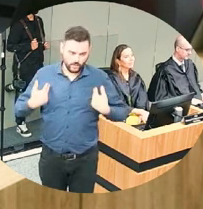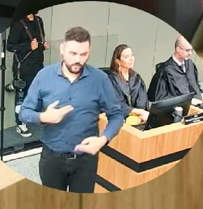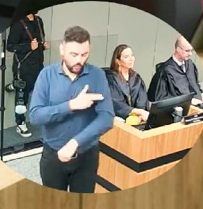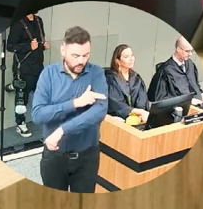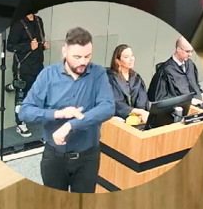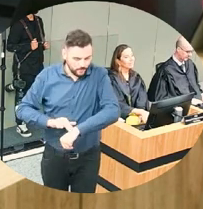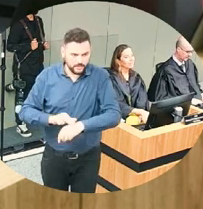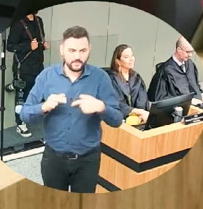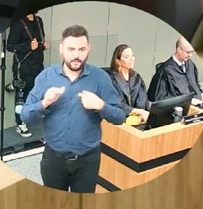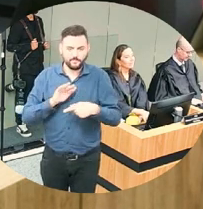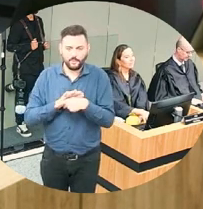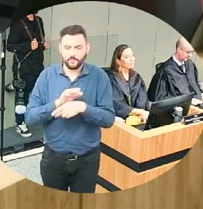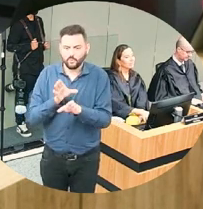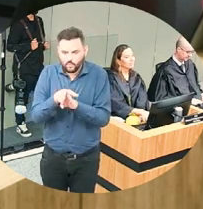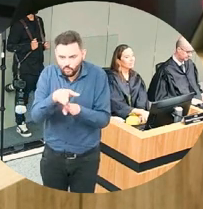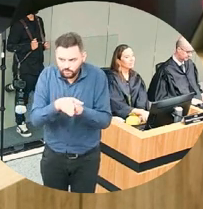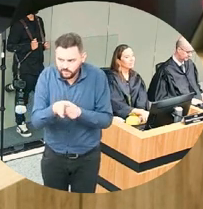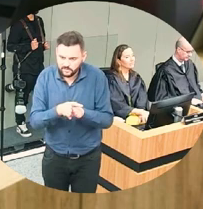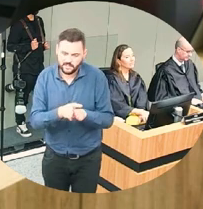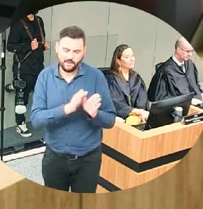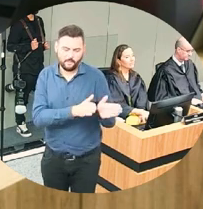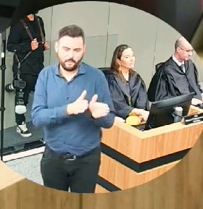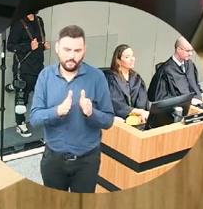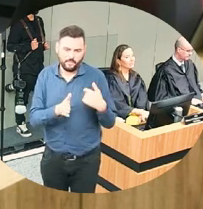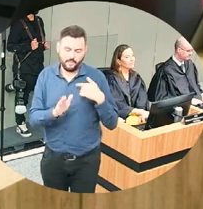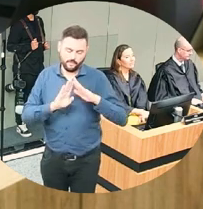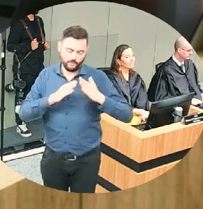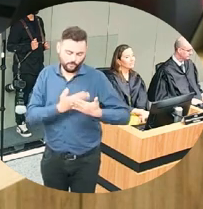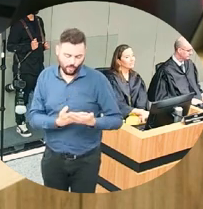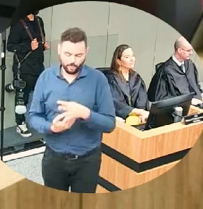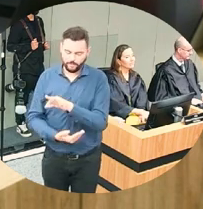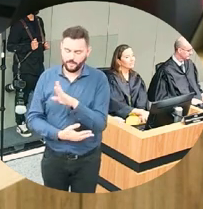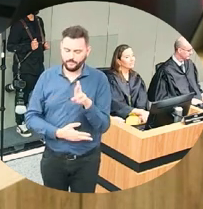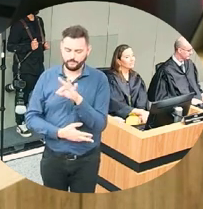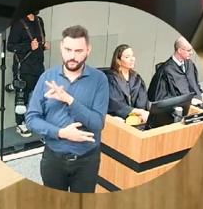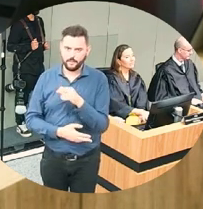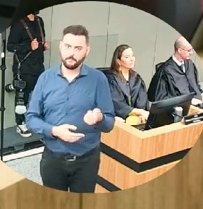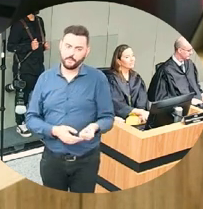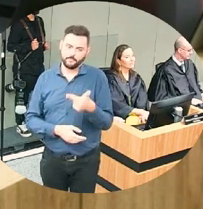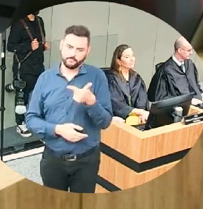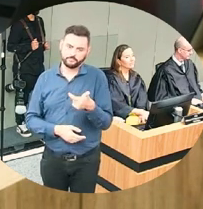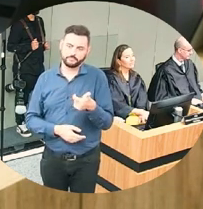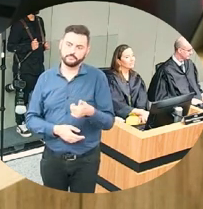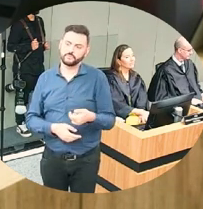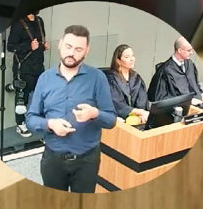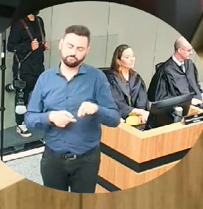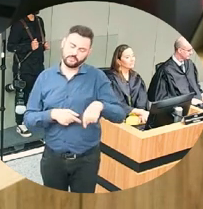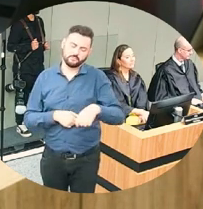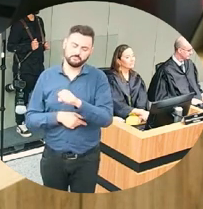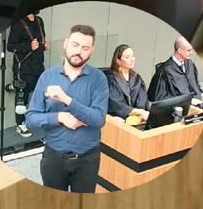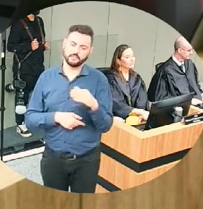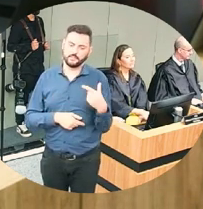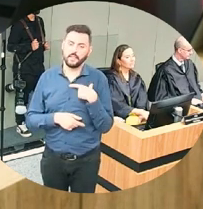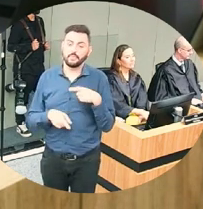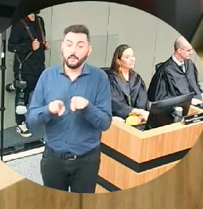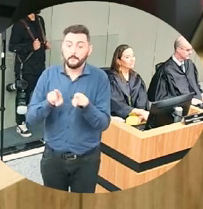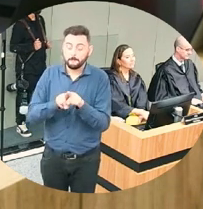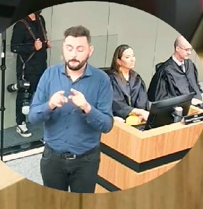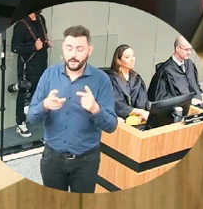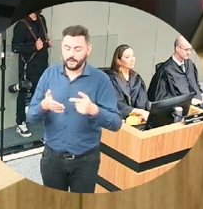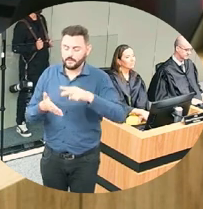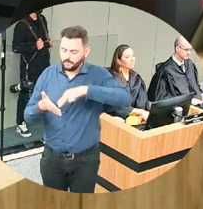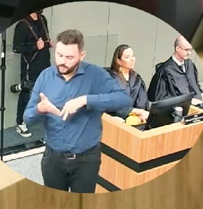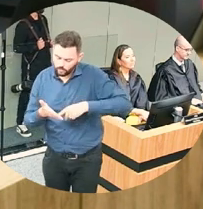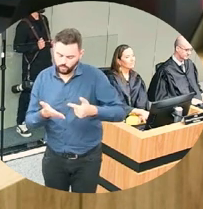juris prudência e membro do Conselho pedagógico da escola judicial do TRT Santa Catarina autor de livros e artigos na